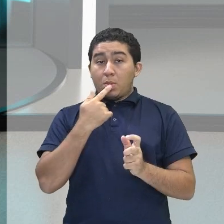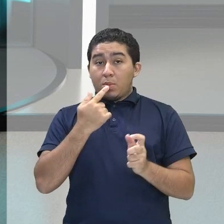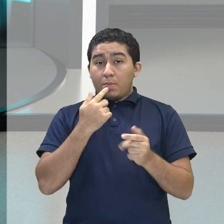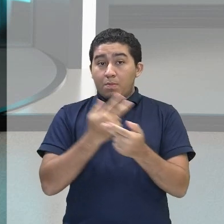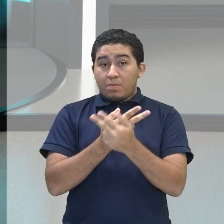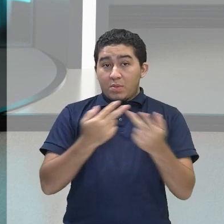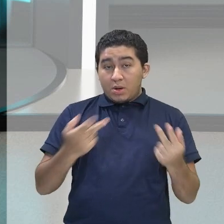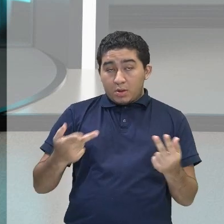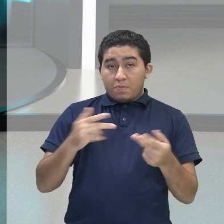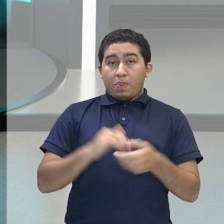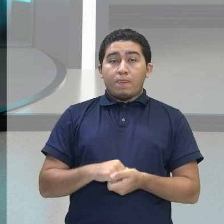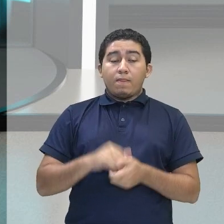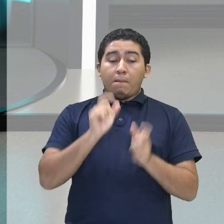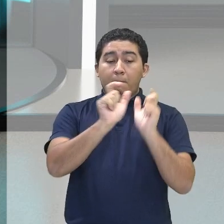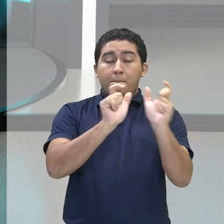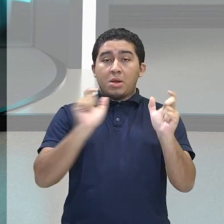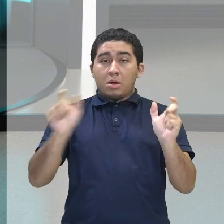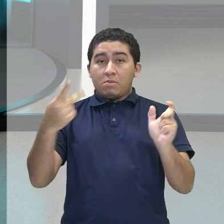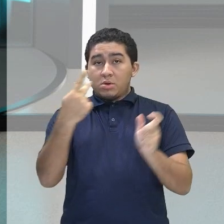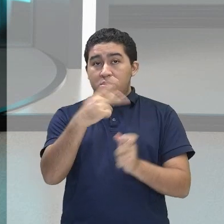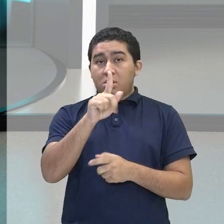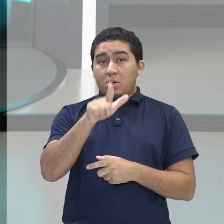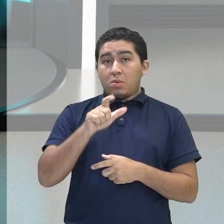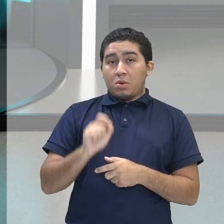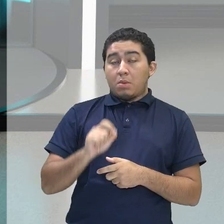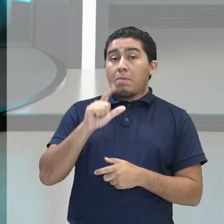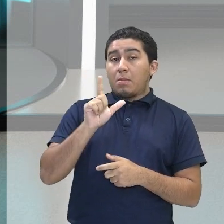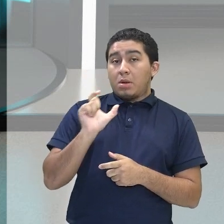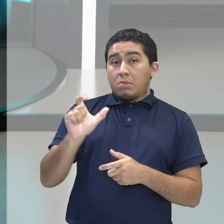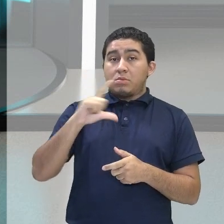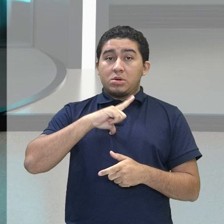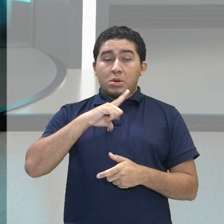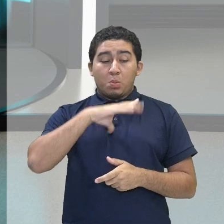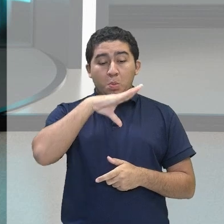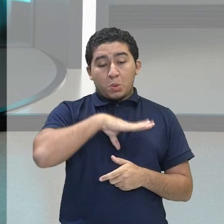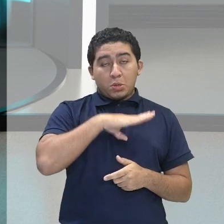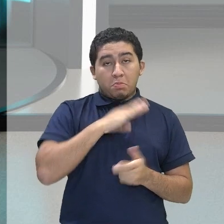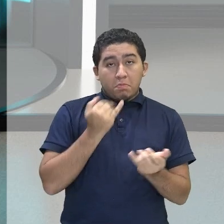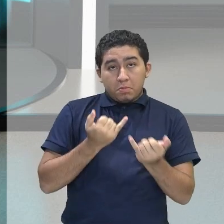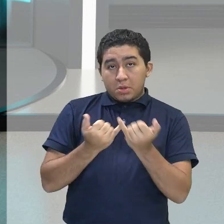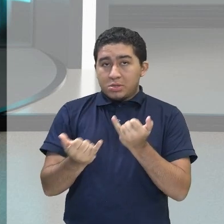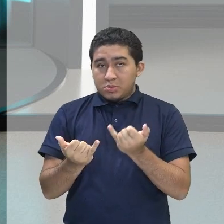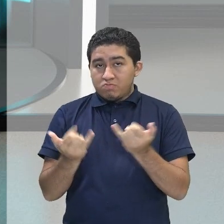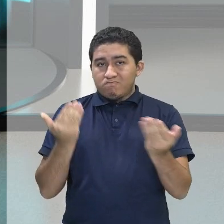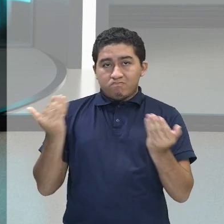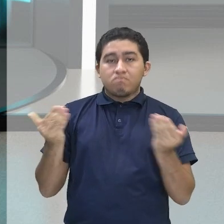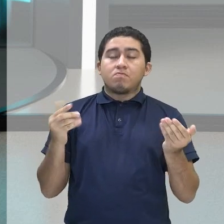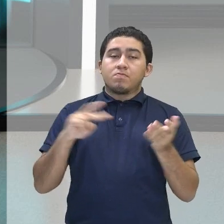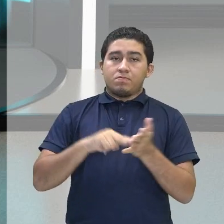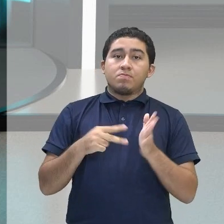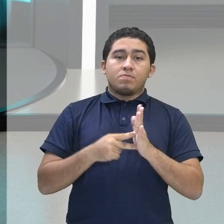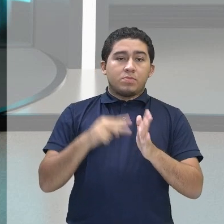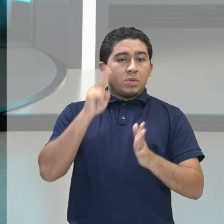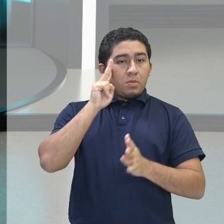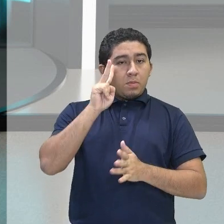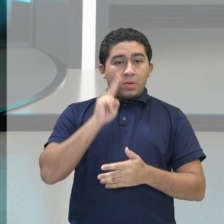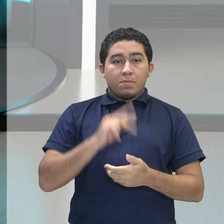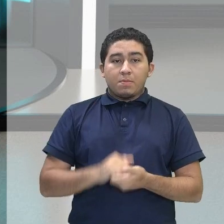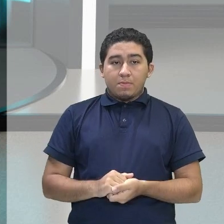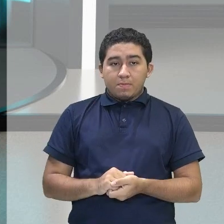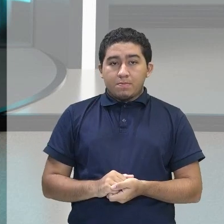Então, essas palavras são cognatas, são parecidas com o português, né? Tem o mesmo significado.